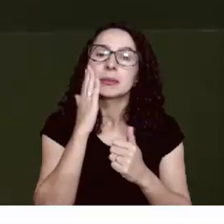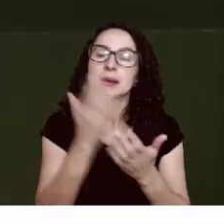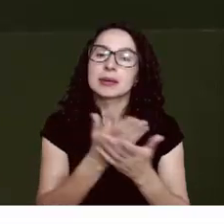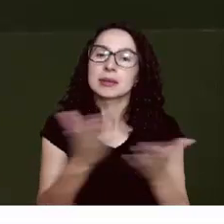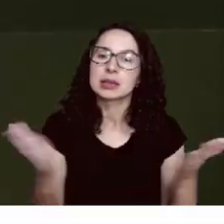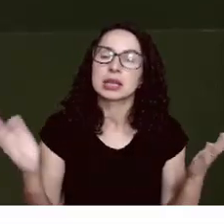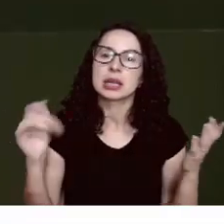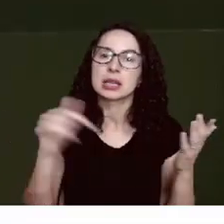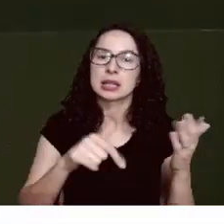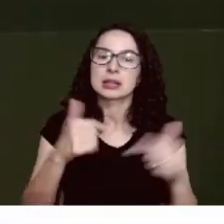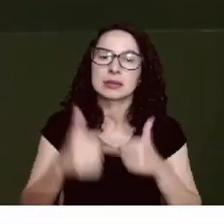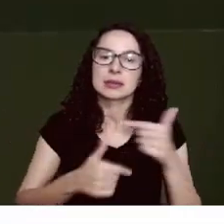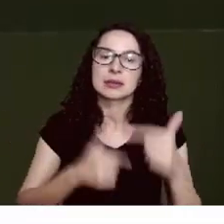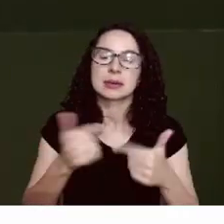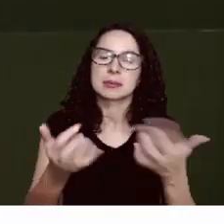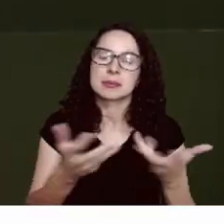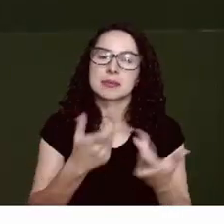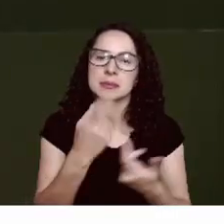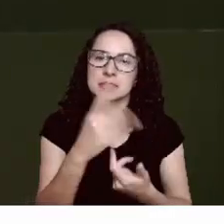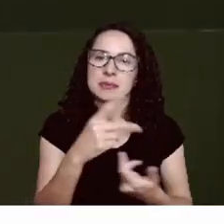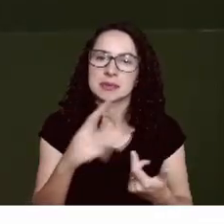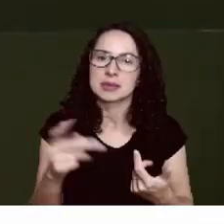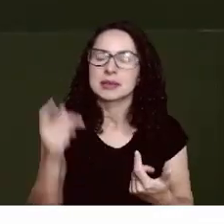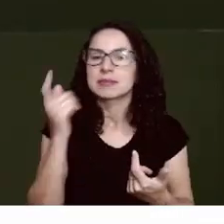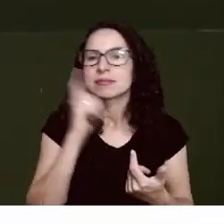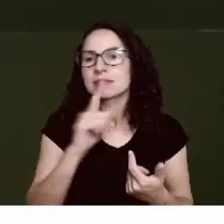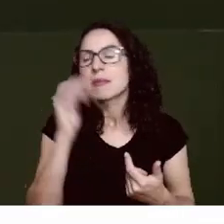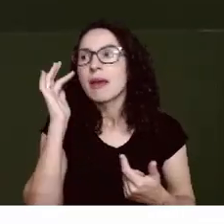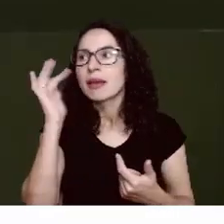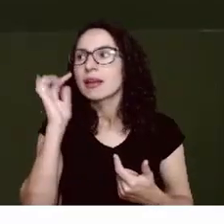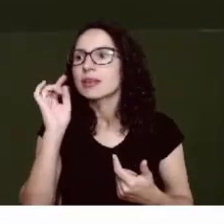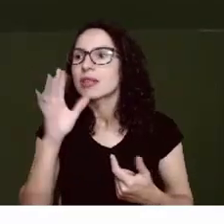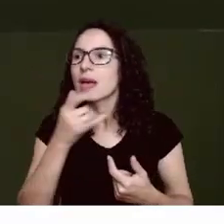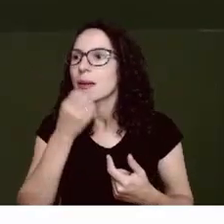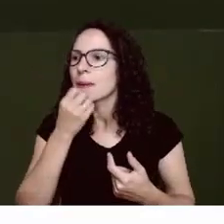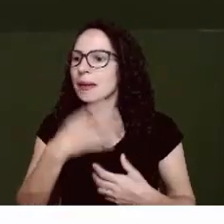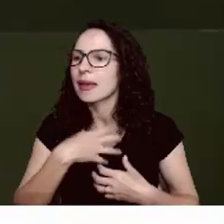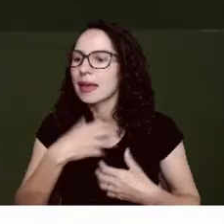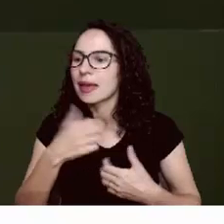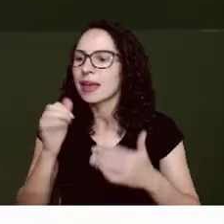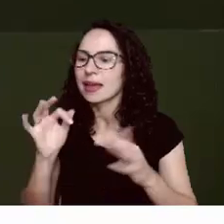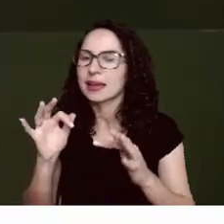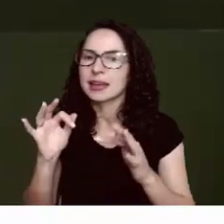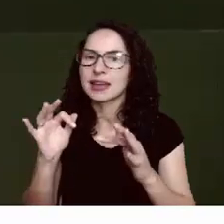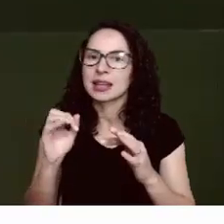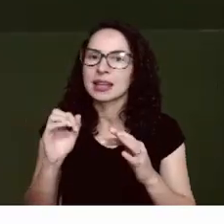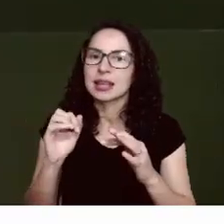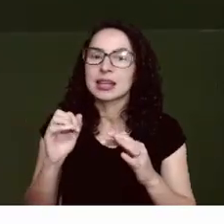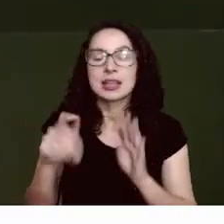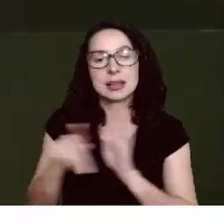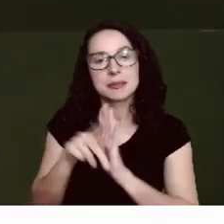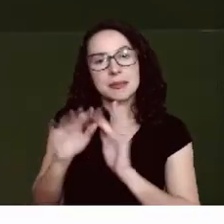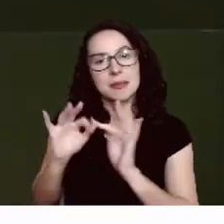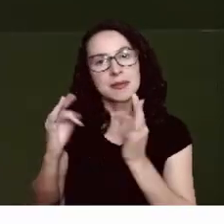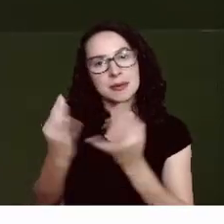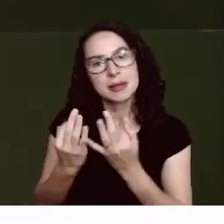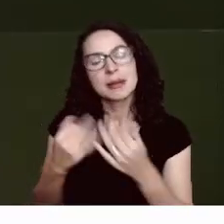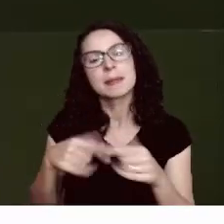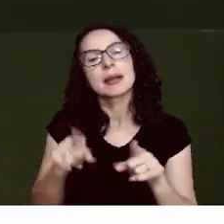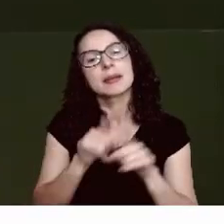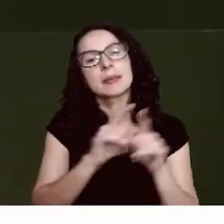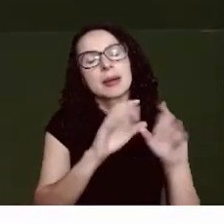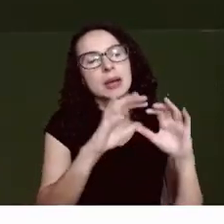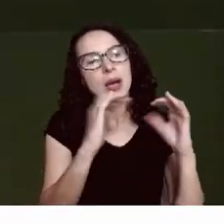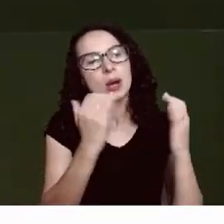trabalho de vocês e estão pensando não só no bem-estar da própria família, mas da comunidade inteira de